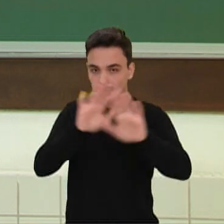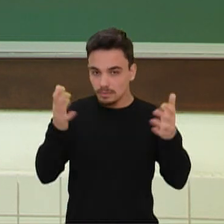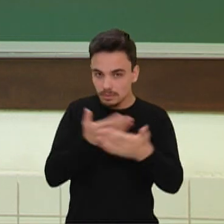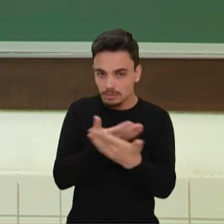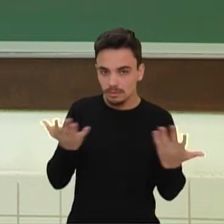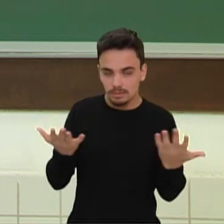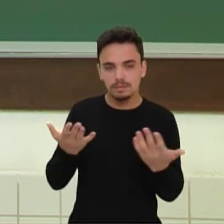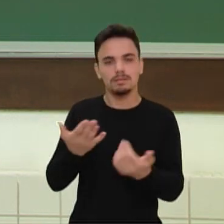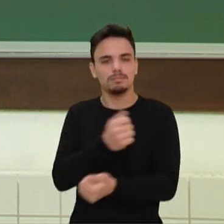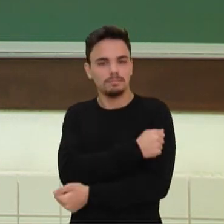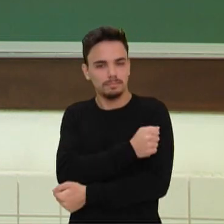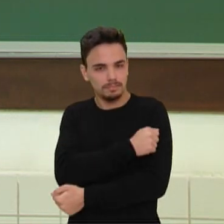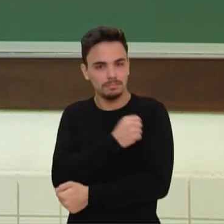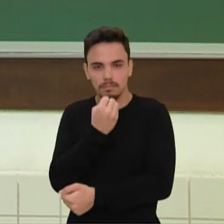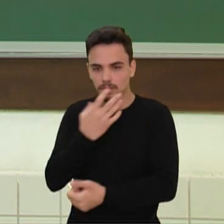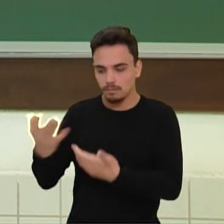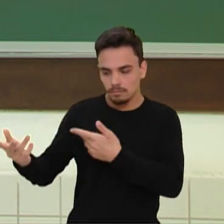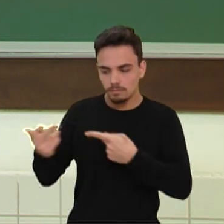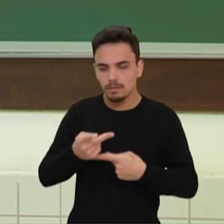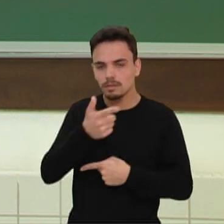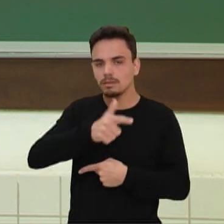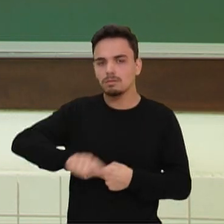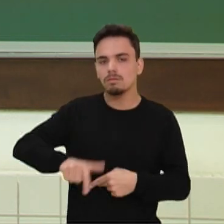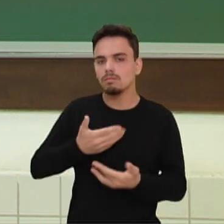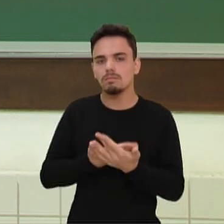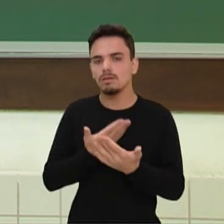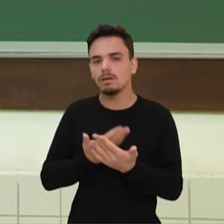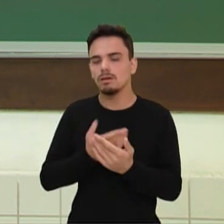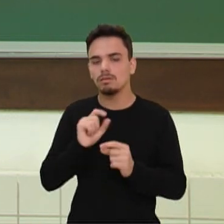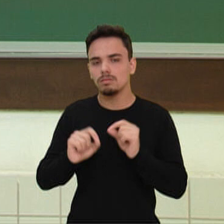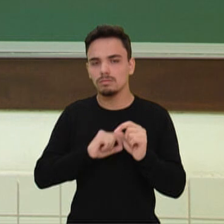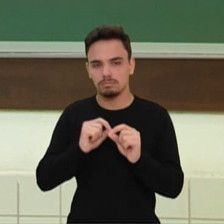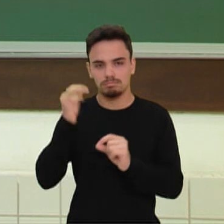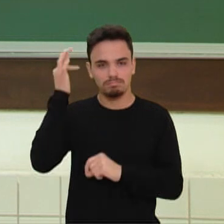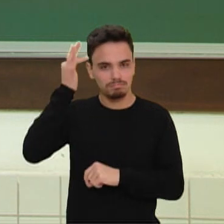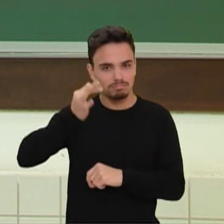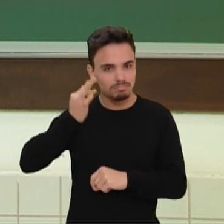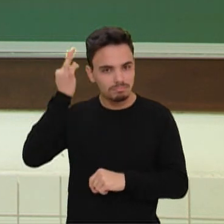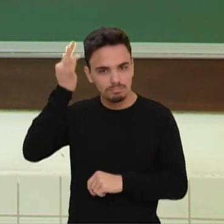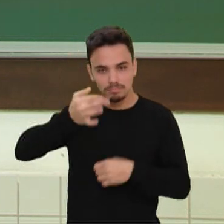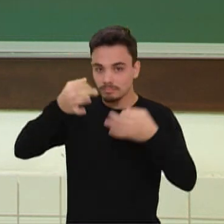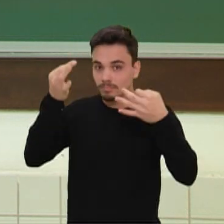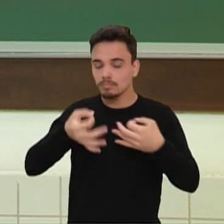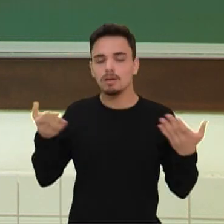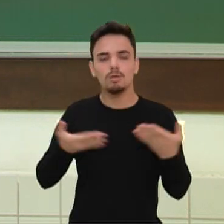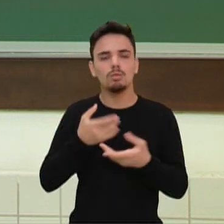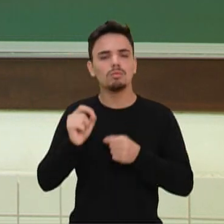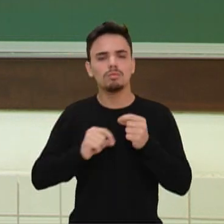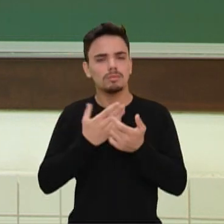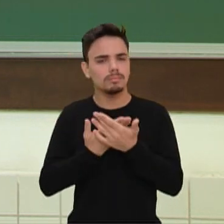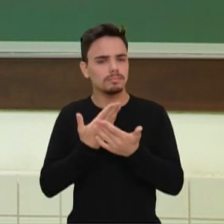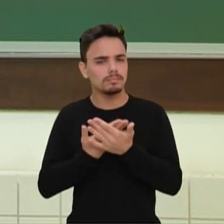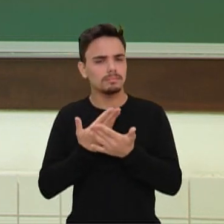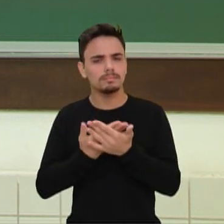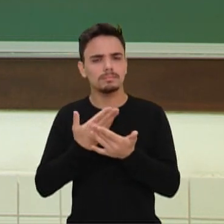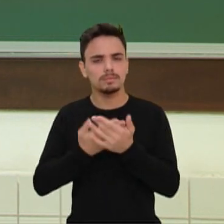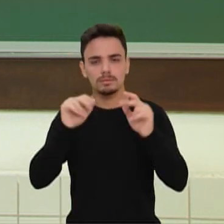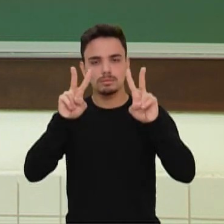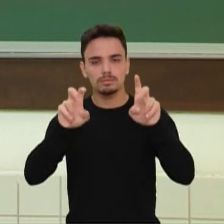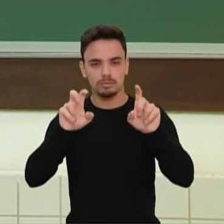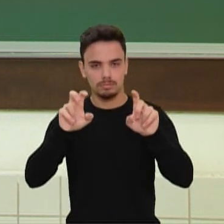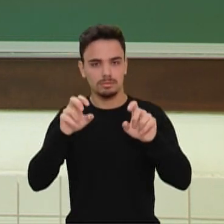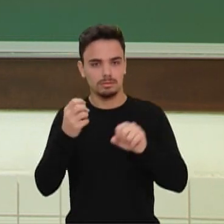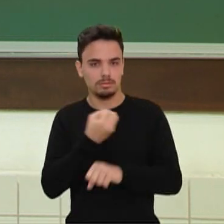Olá, queridos alunos, sejam bem-vindos a mais esta aula de filosofia. Hoje nós vamos estudar, na nossa aula de